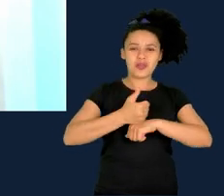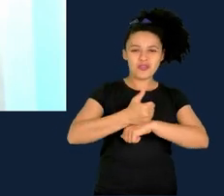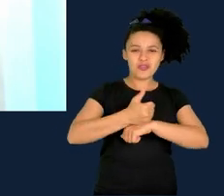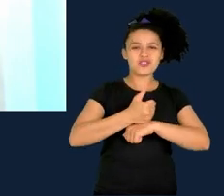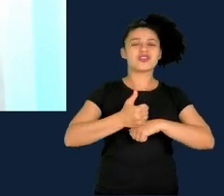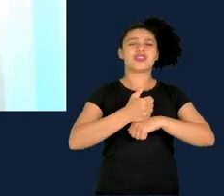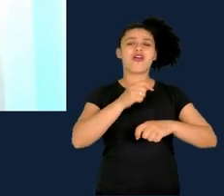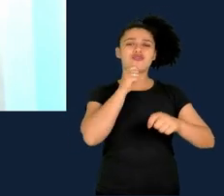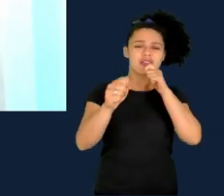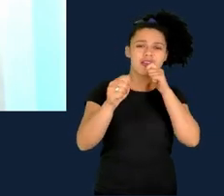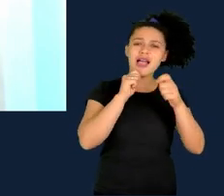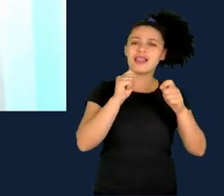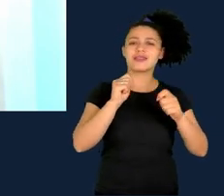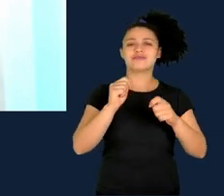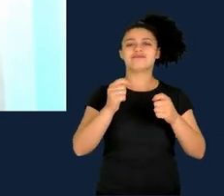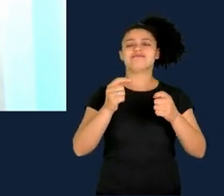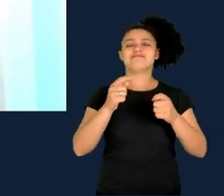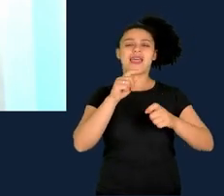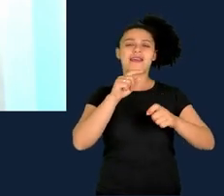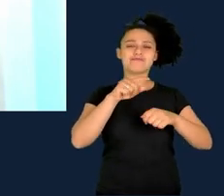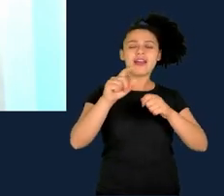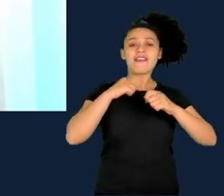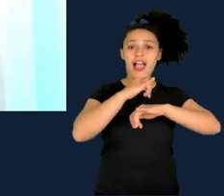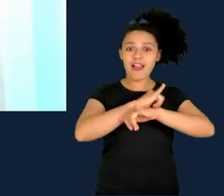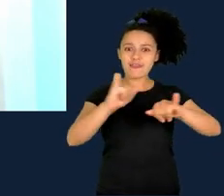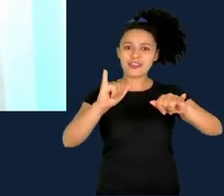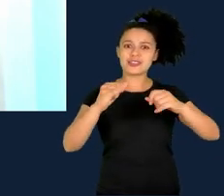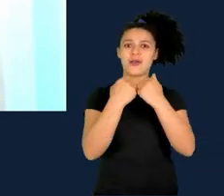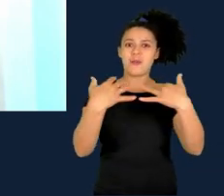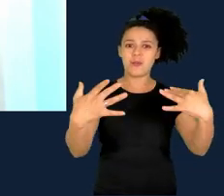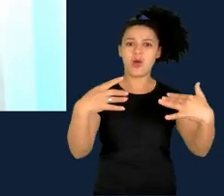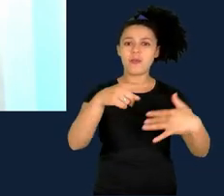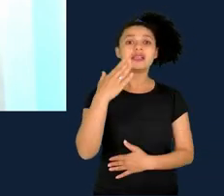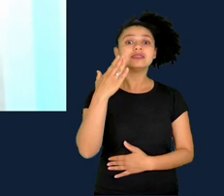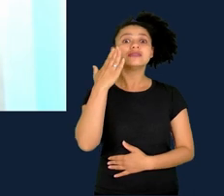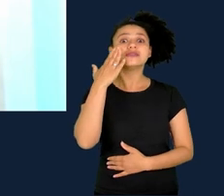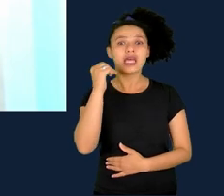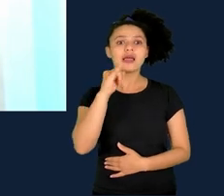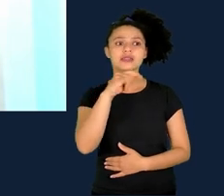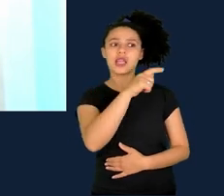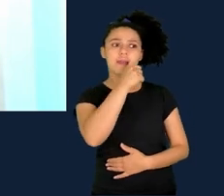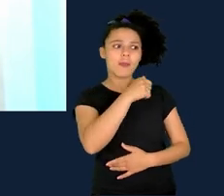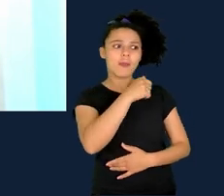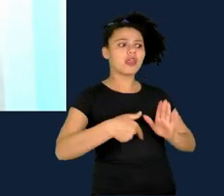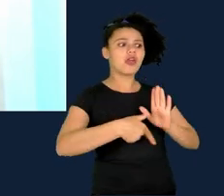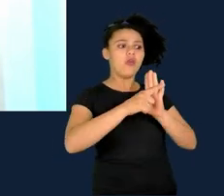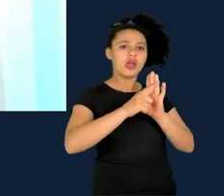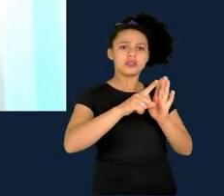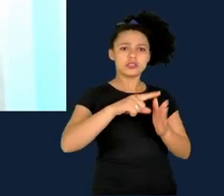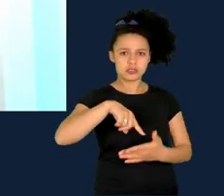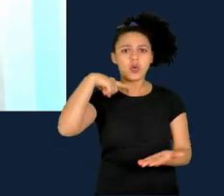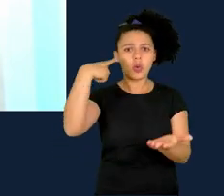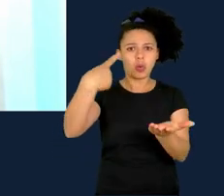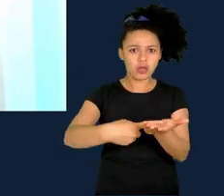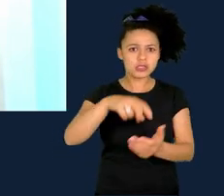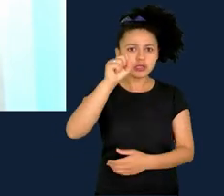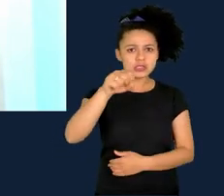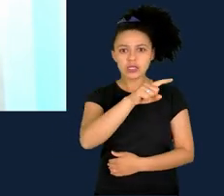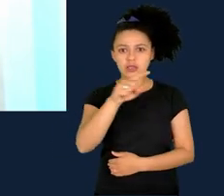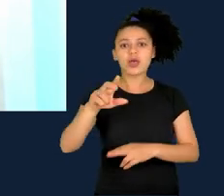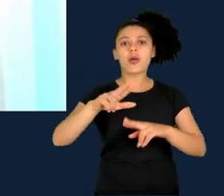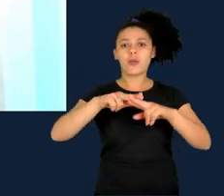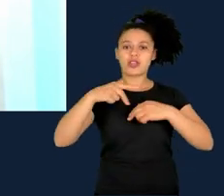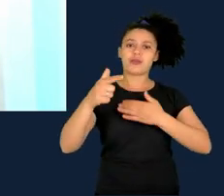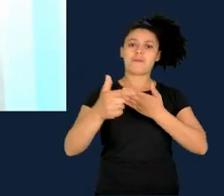não falar o que está acontecendo, então o público não tem como saber se as promessas estão sendo cumpridas ou não. Então é o papel do comunicador fazer